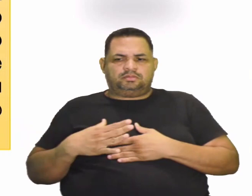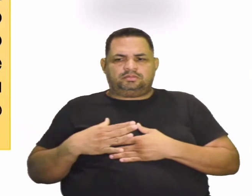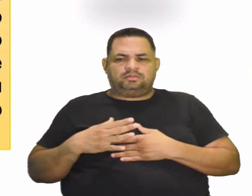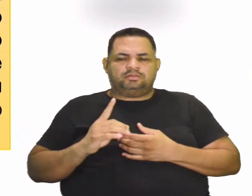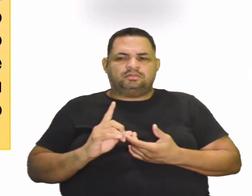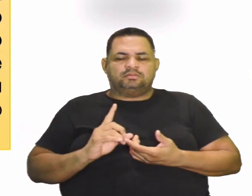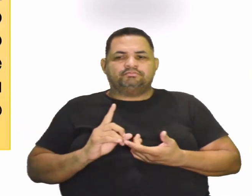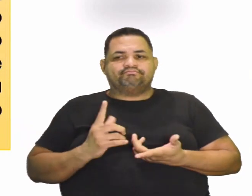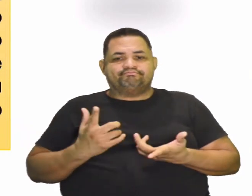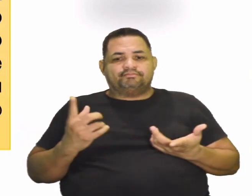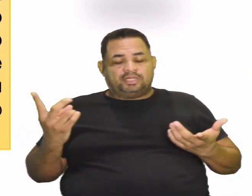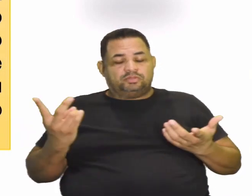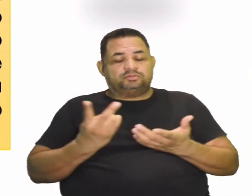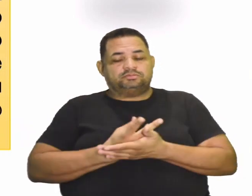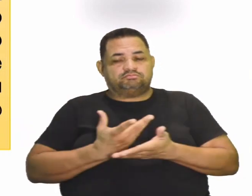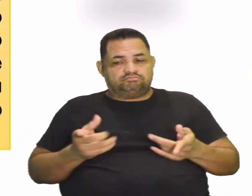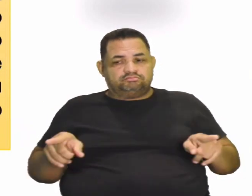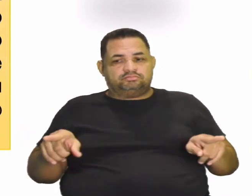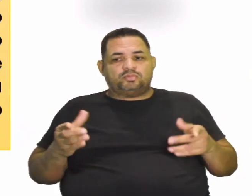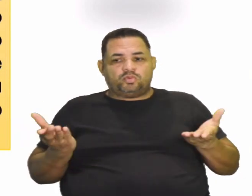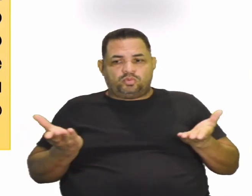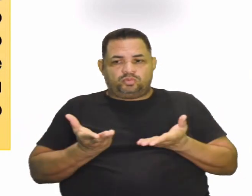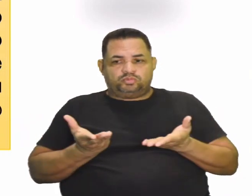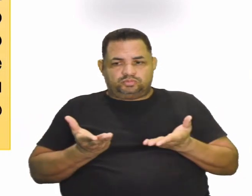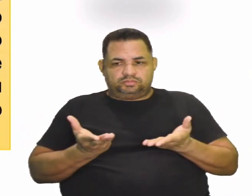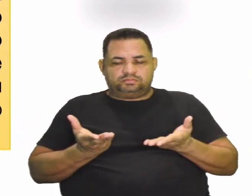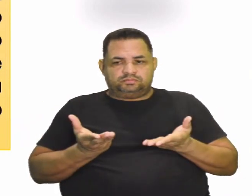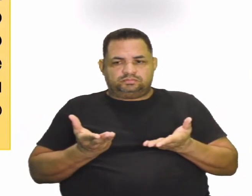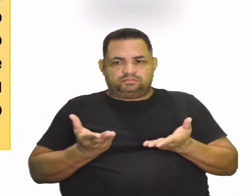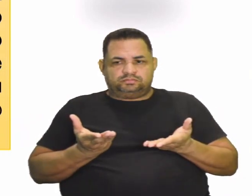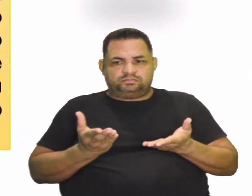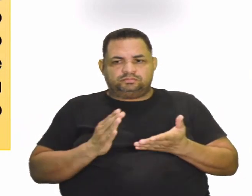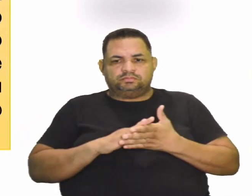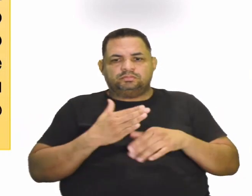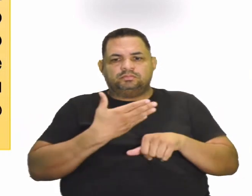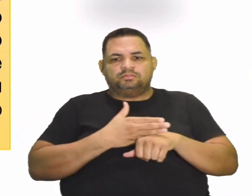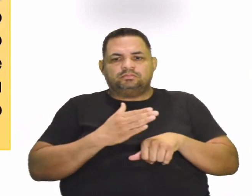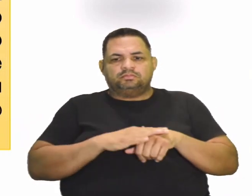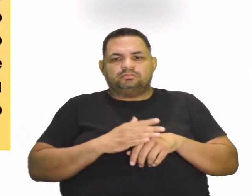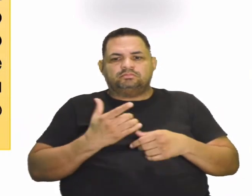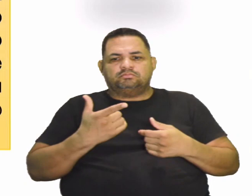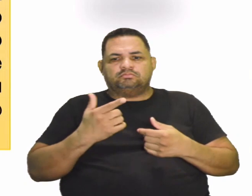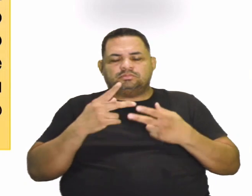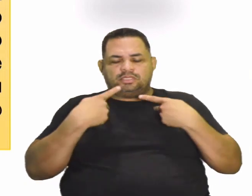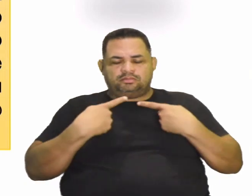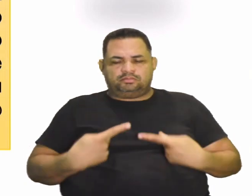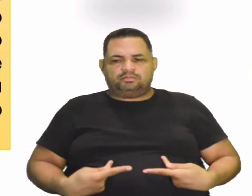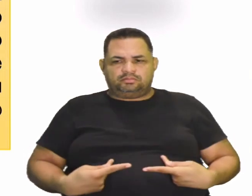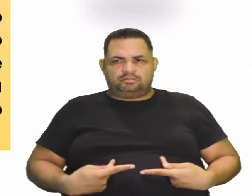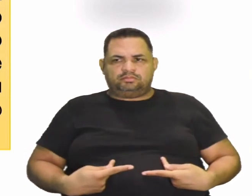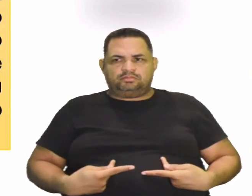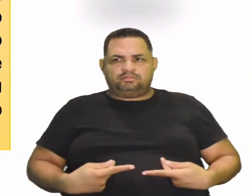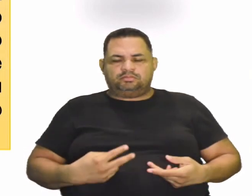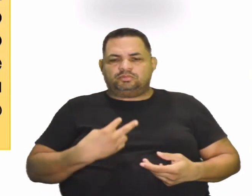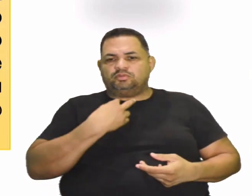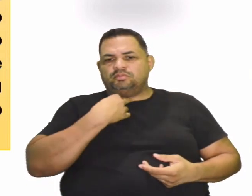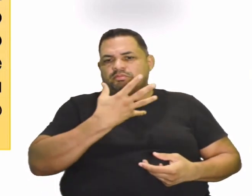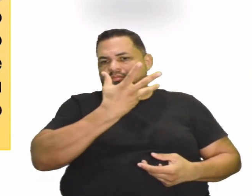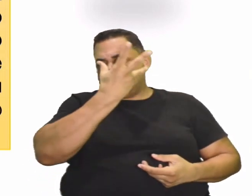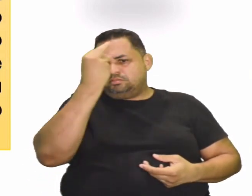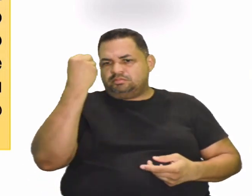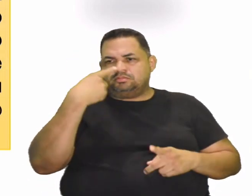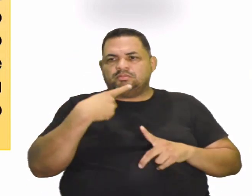ainda vem ocorrendo, né? As práticas desumanas com os seres humanos não podemos esquecer.